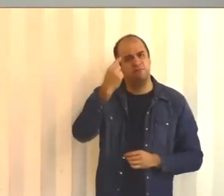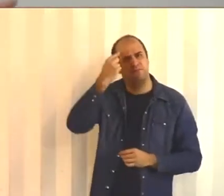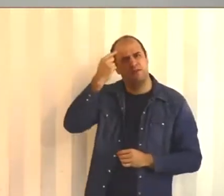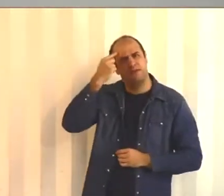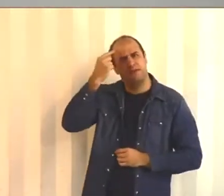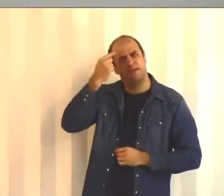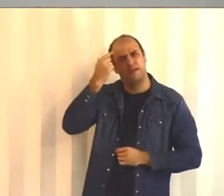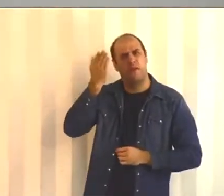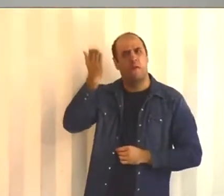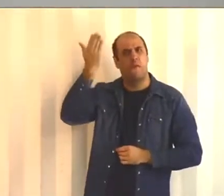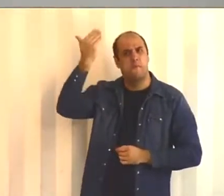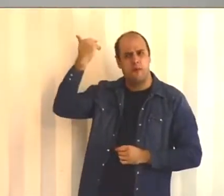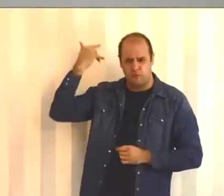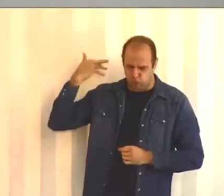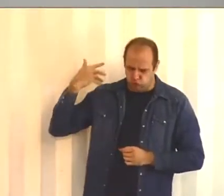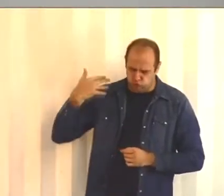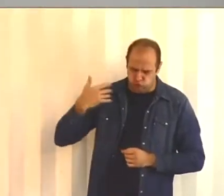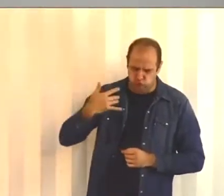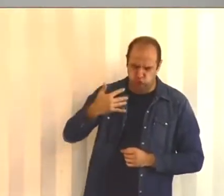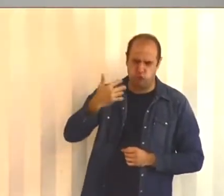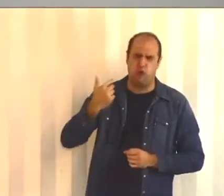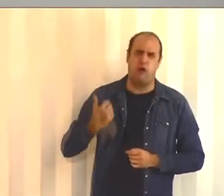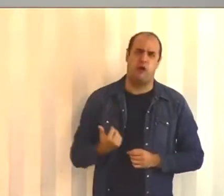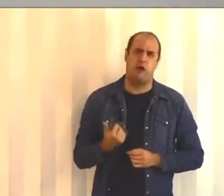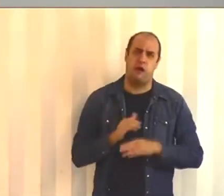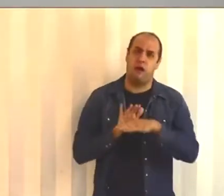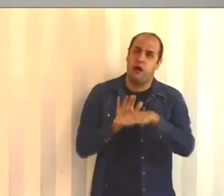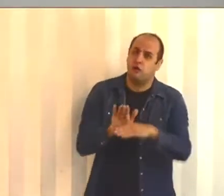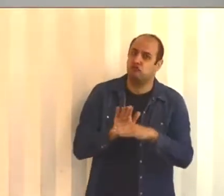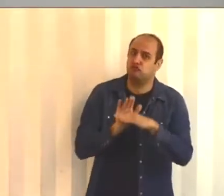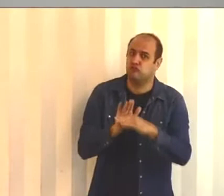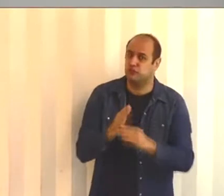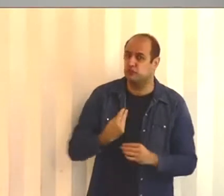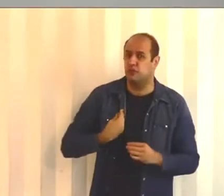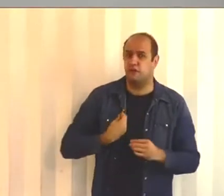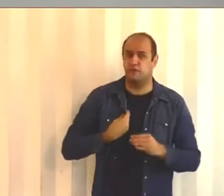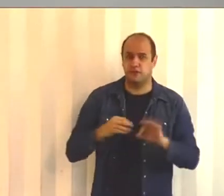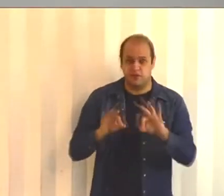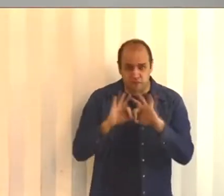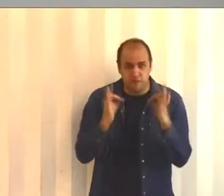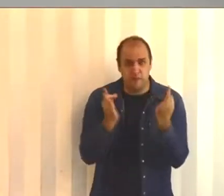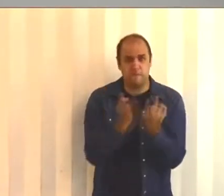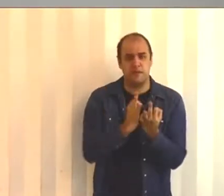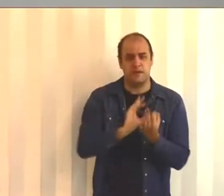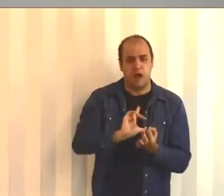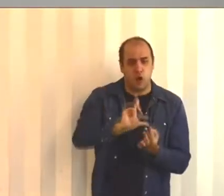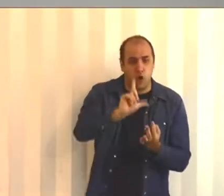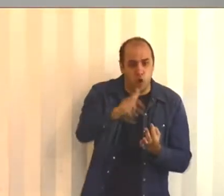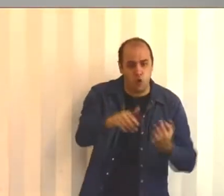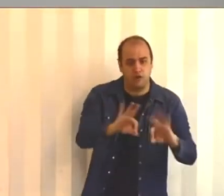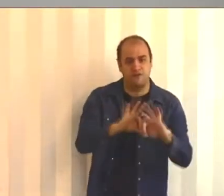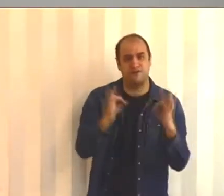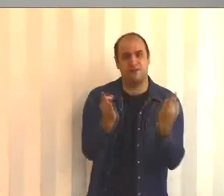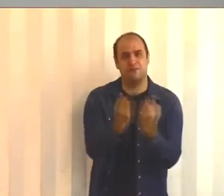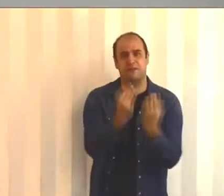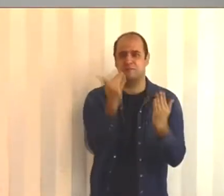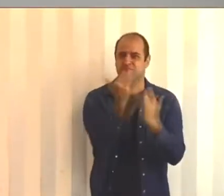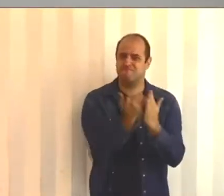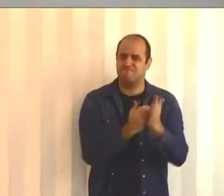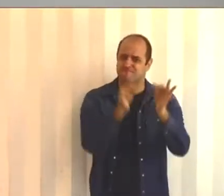pensando isso da maneira que contribuísse da melhor maneira para que a próxima família fosse uma família